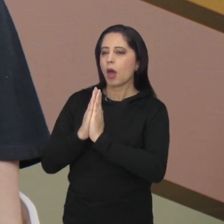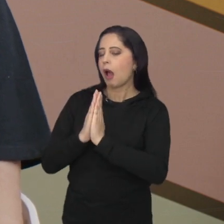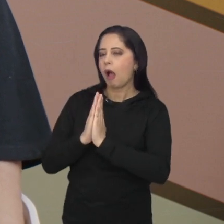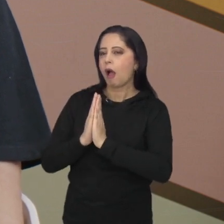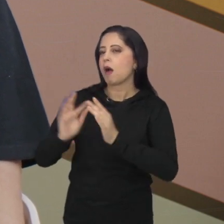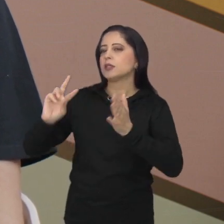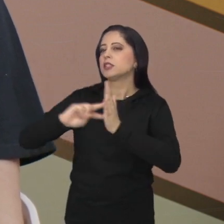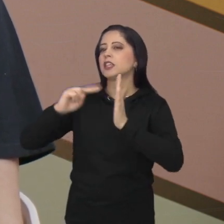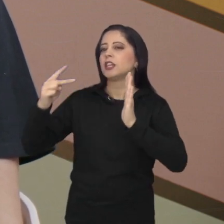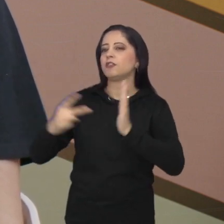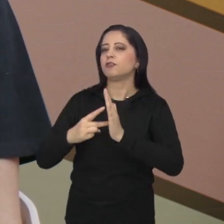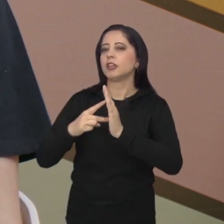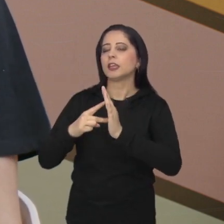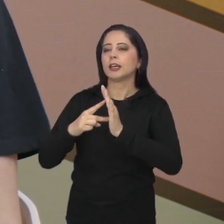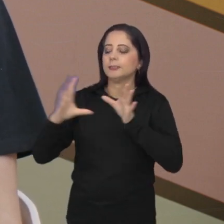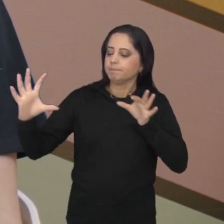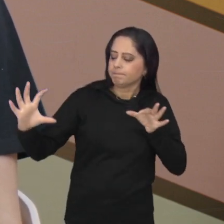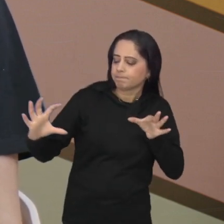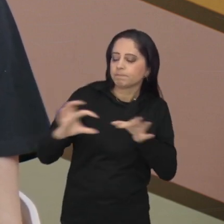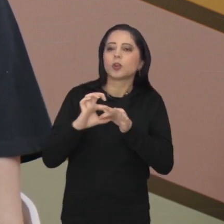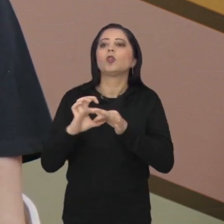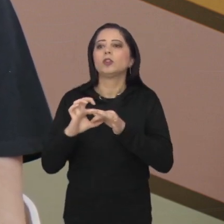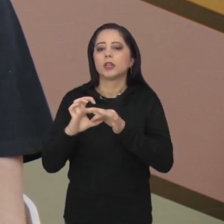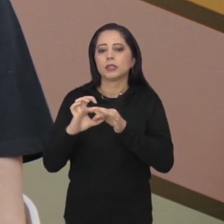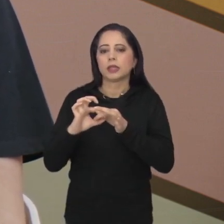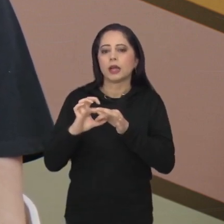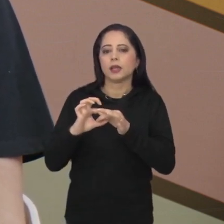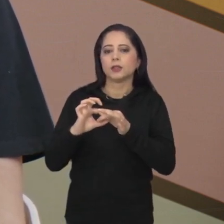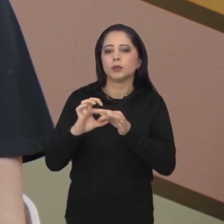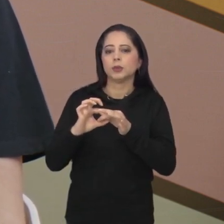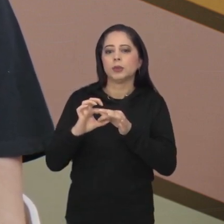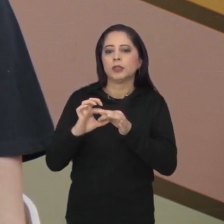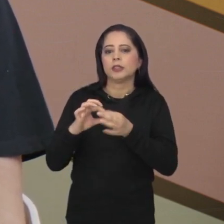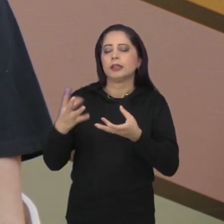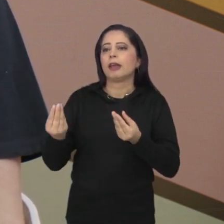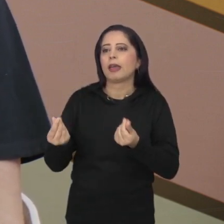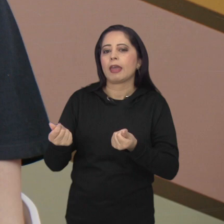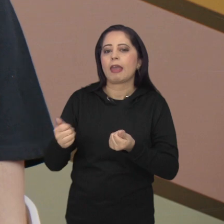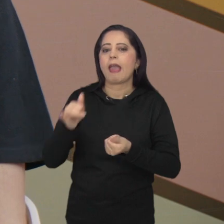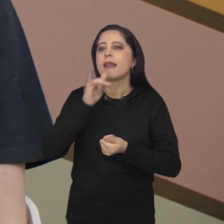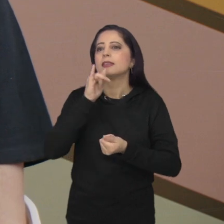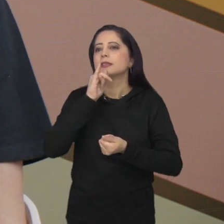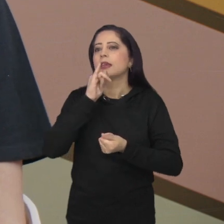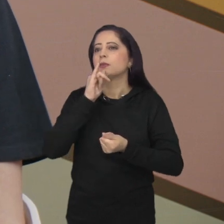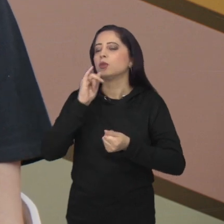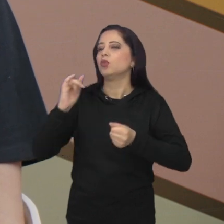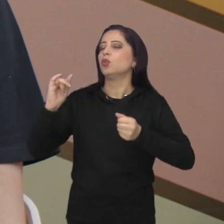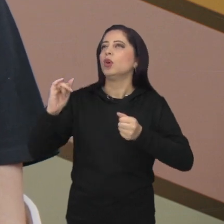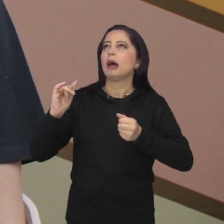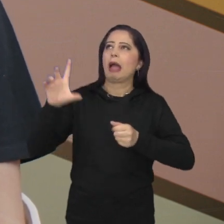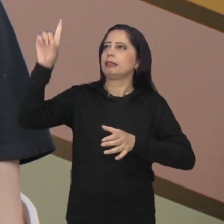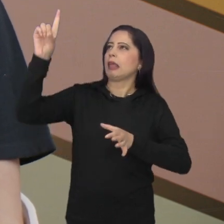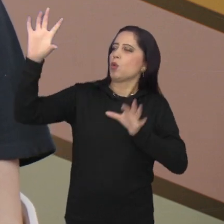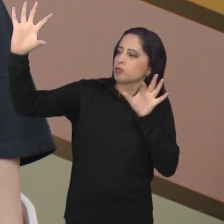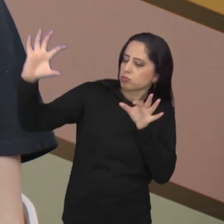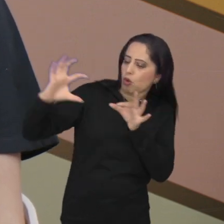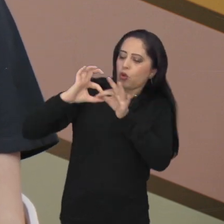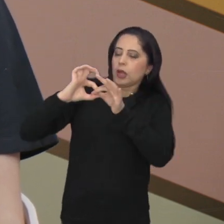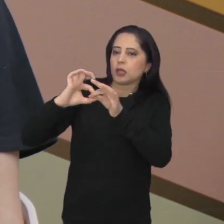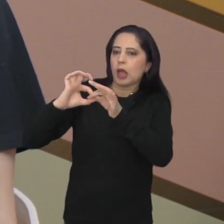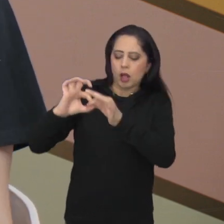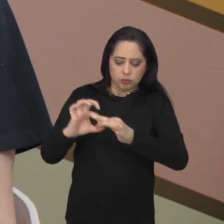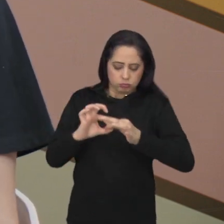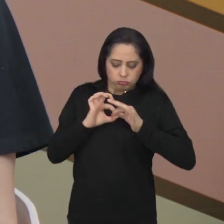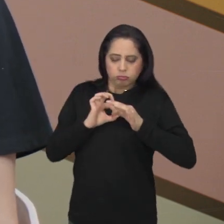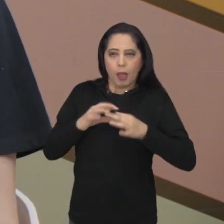Estou conectado comigo mesmo, ou estou conectado com a presença divina dentro de mim.